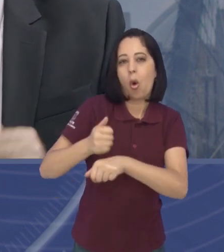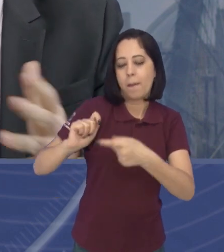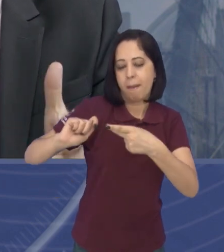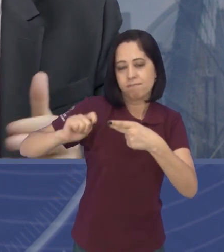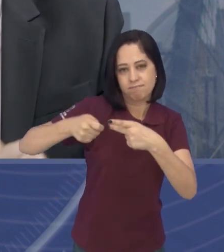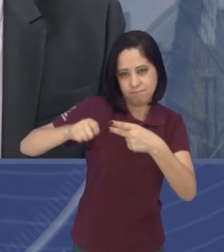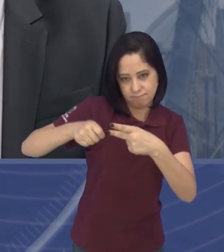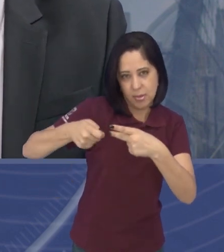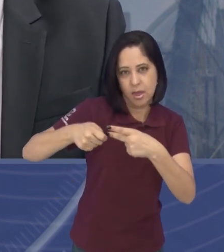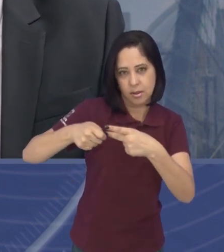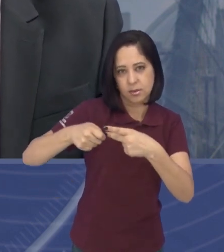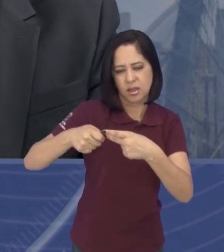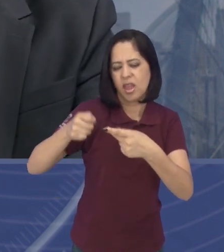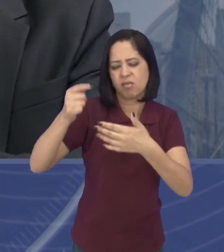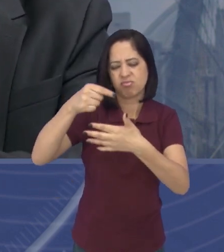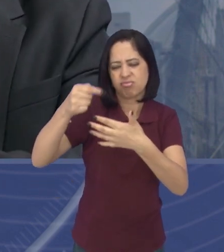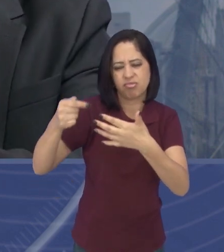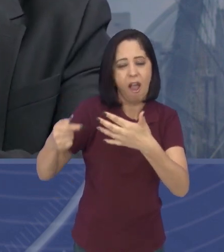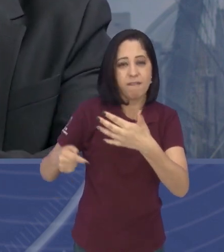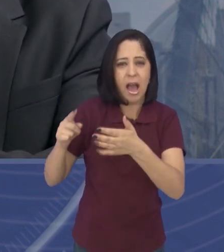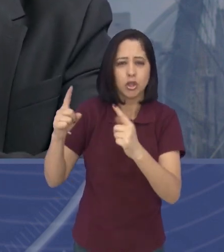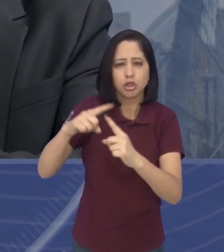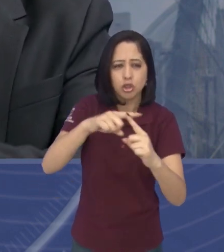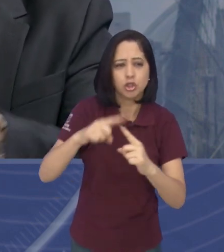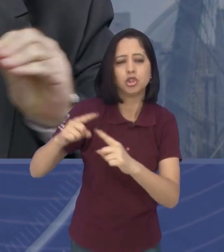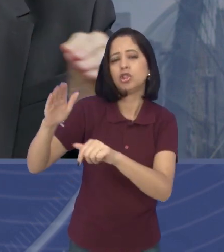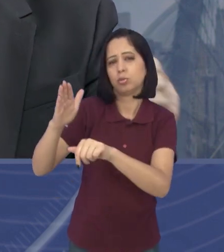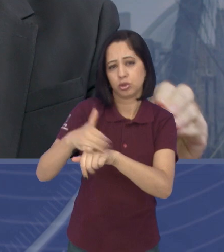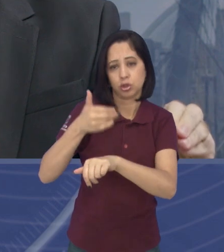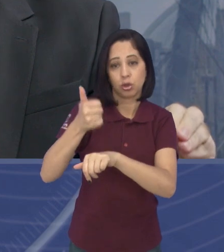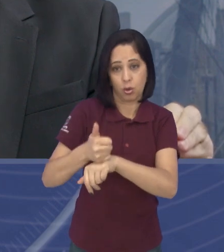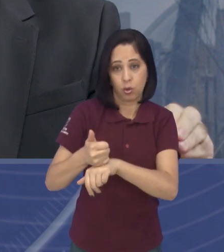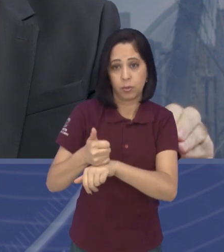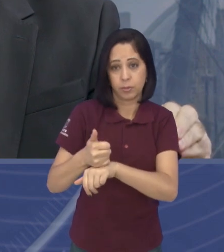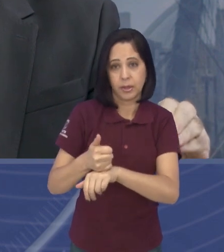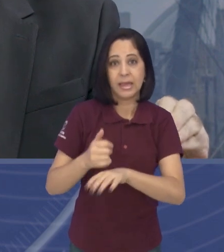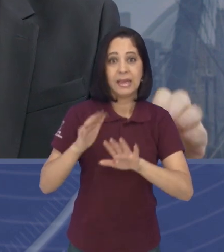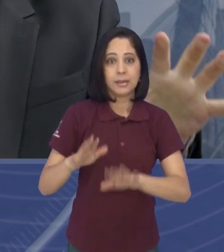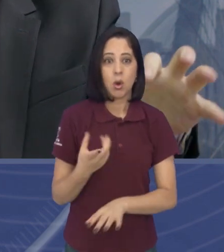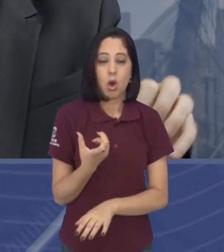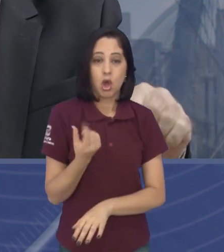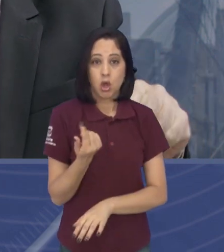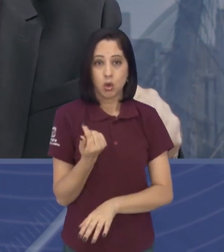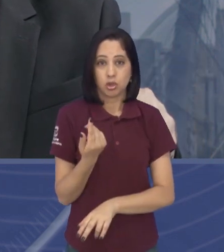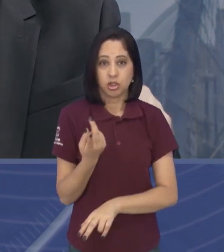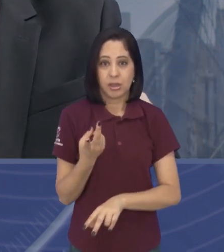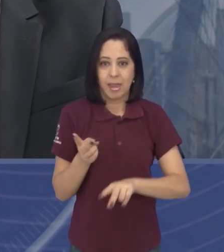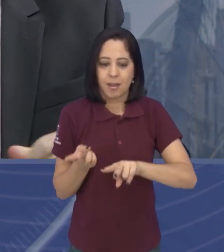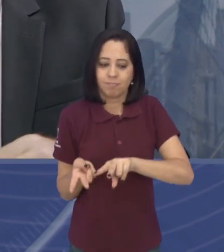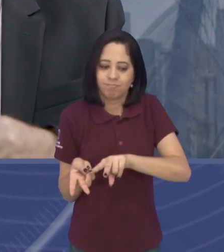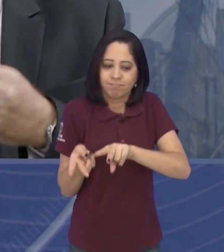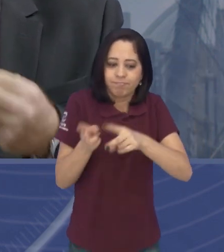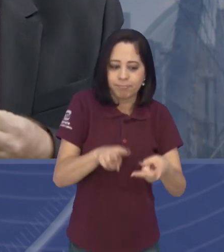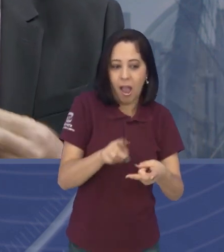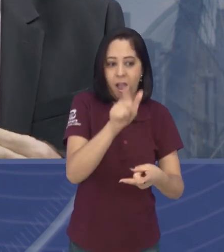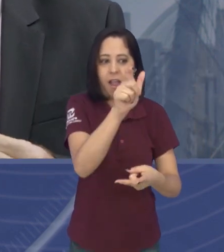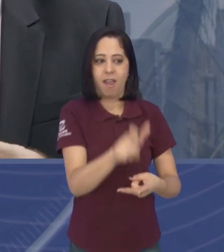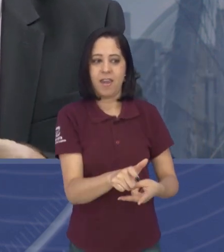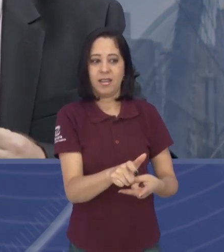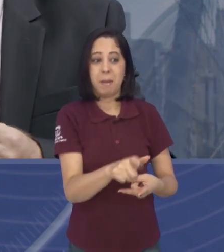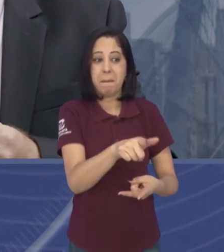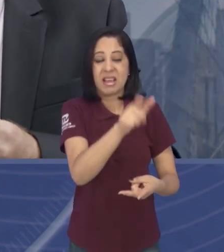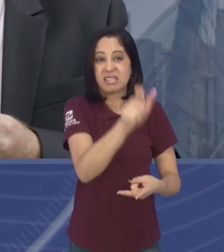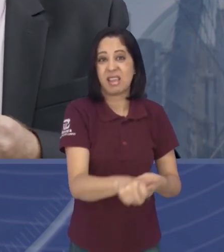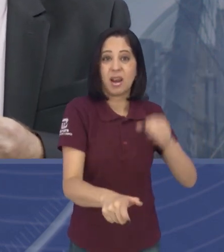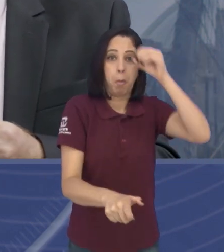modalidades, submodalidades, e aí esse dinheiro vai para a conta do laranja. E aí eles sacam dinheiro. Então, muitas das